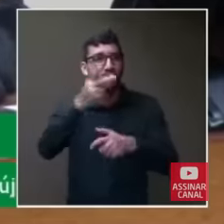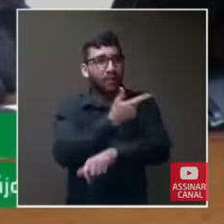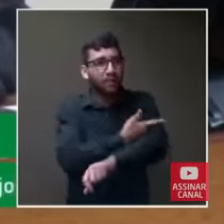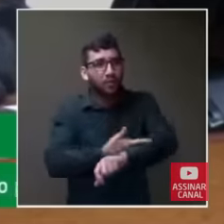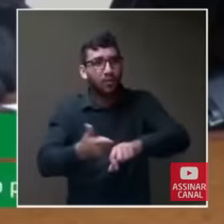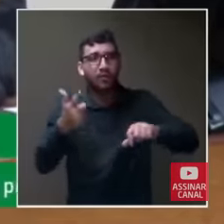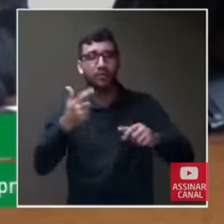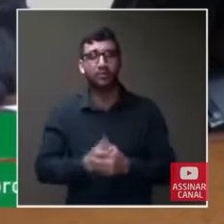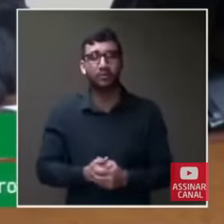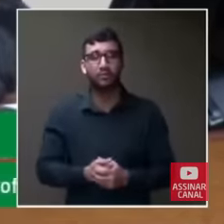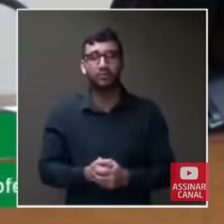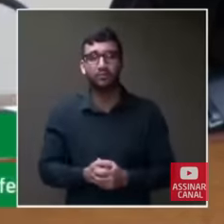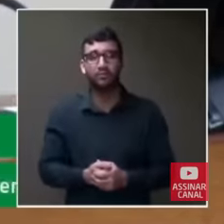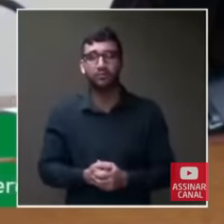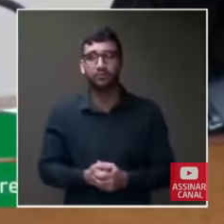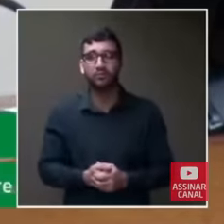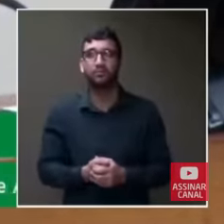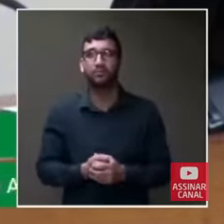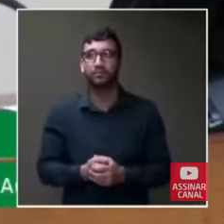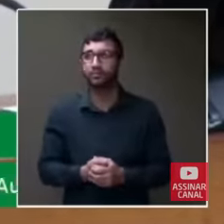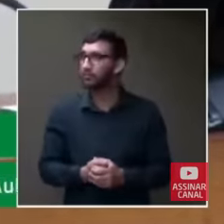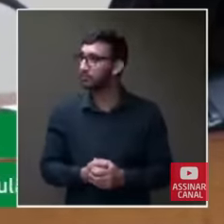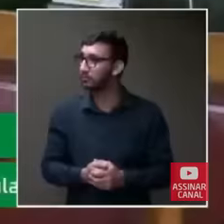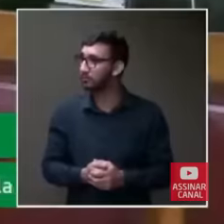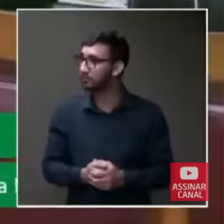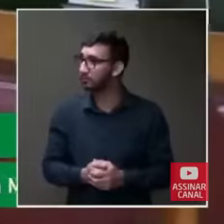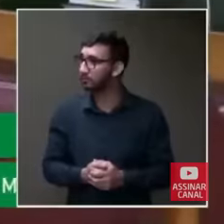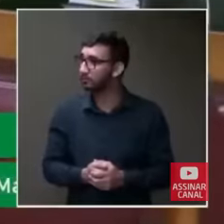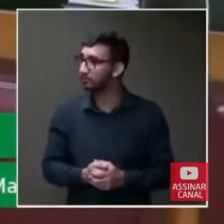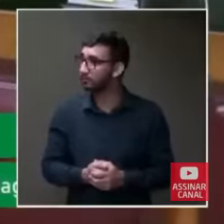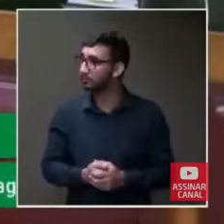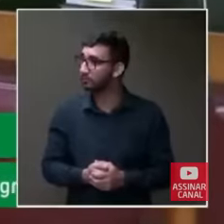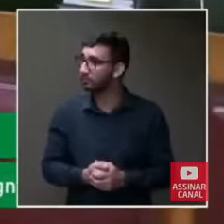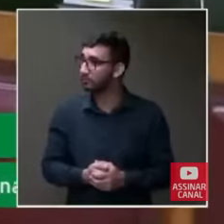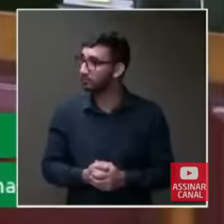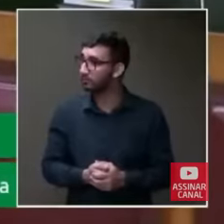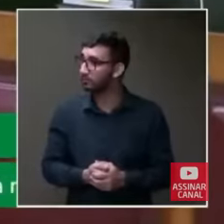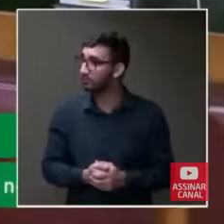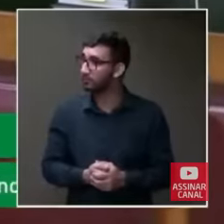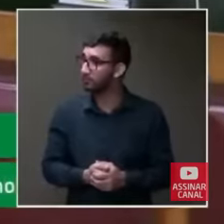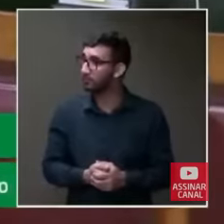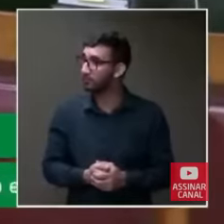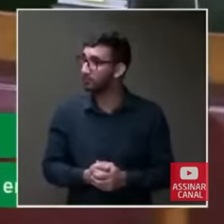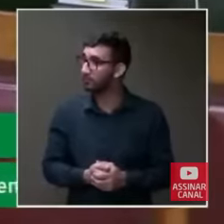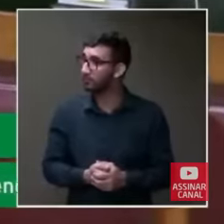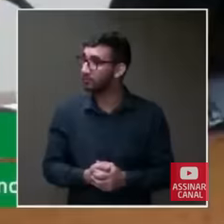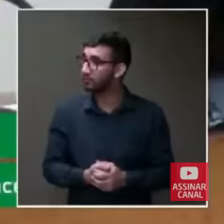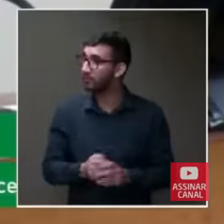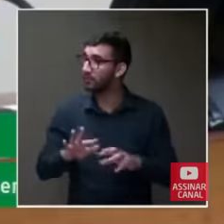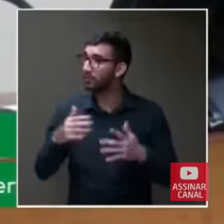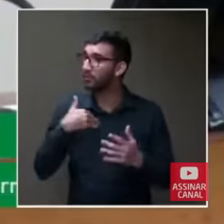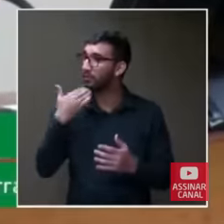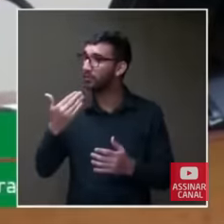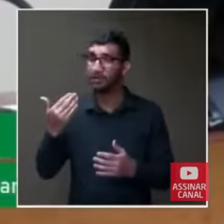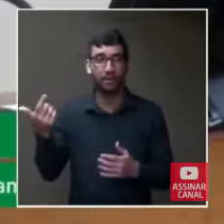civilizadas. Certo. Mas, então, tá certo? Não tenha o advogado para parar de ficar provocando as testemunhas. Eu peço, então, que entre